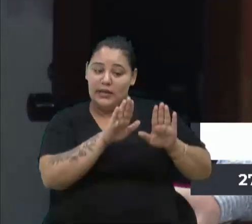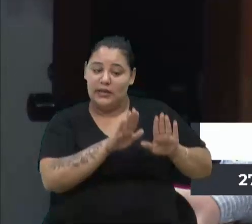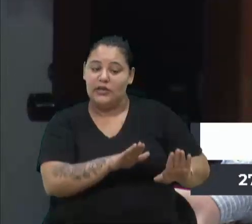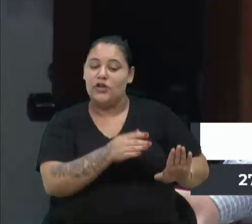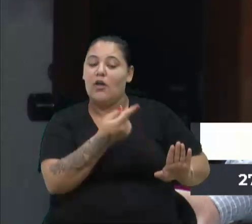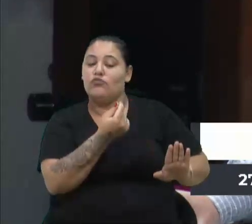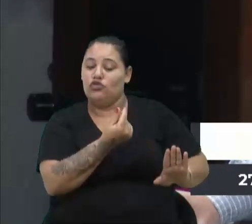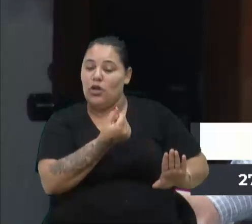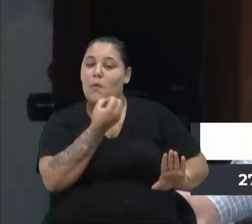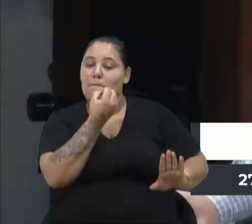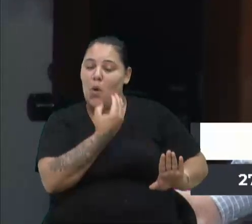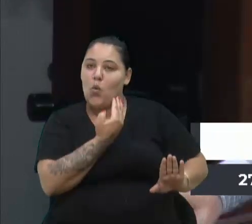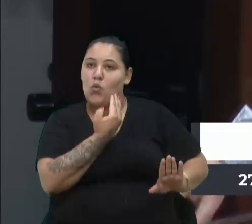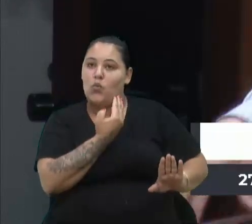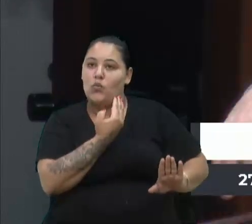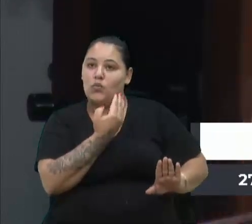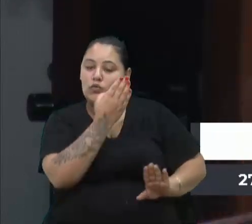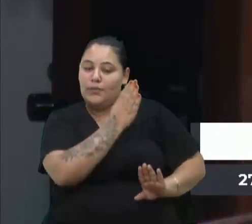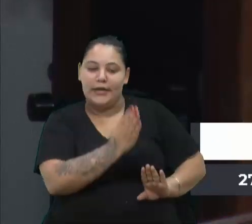considerável, né,